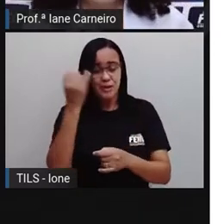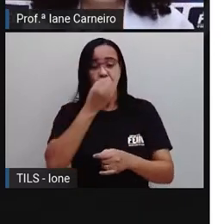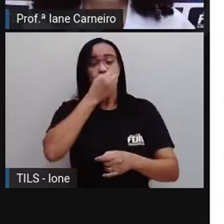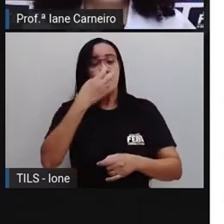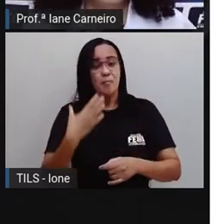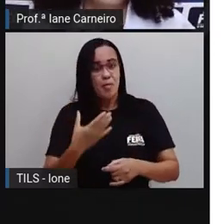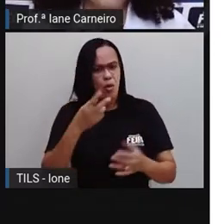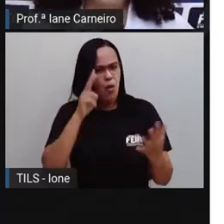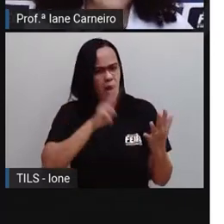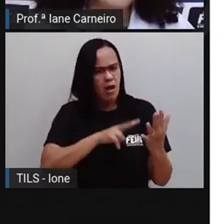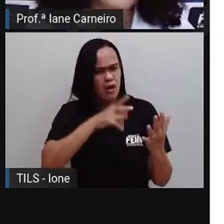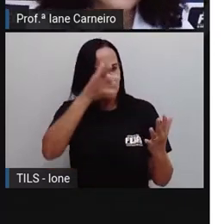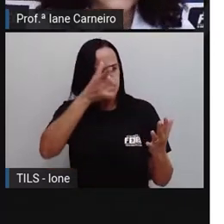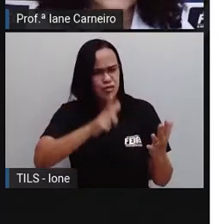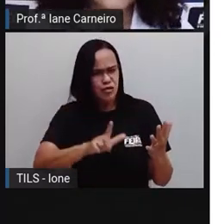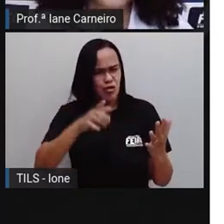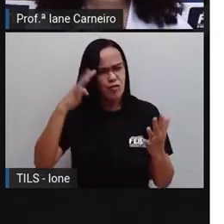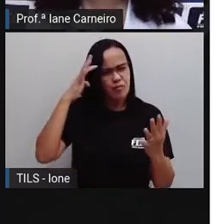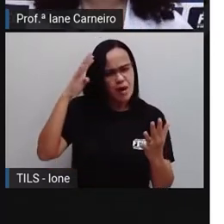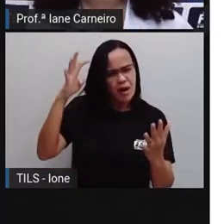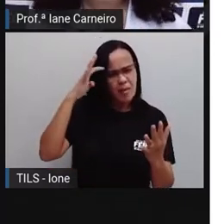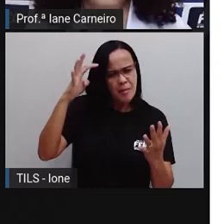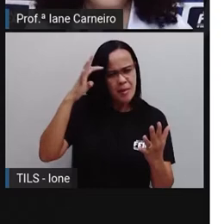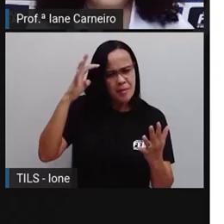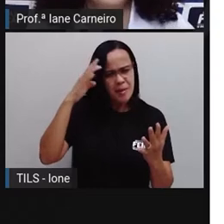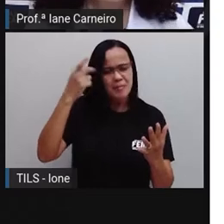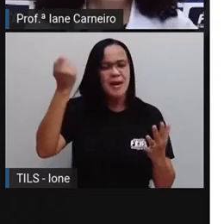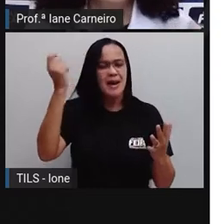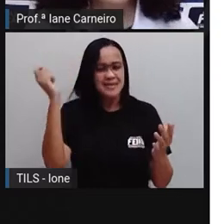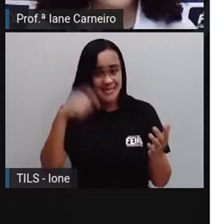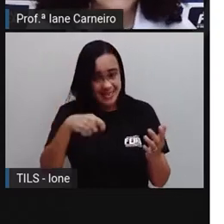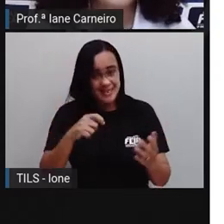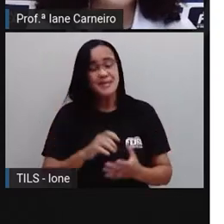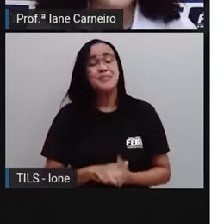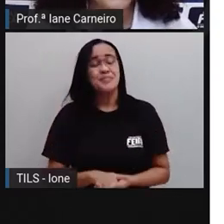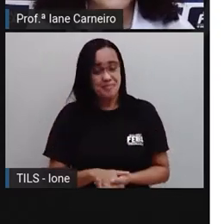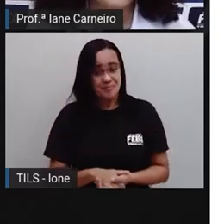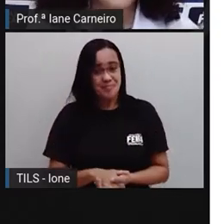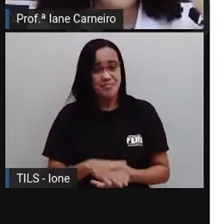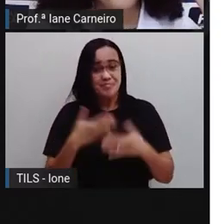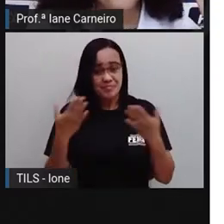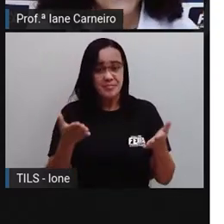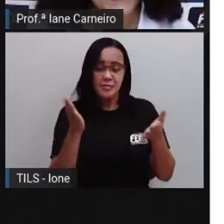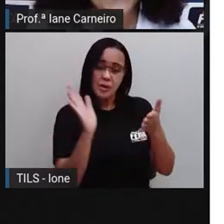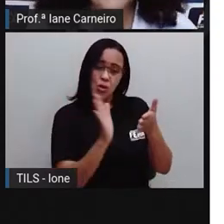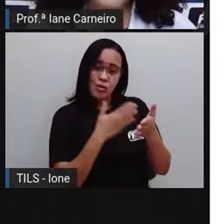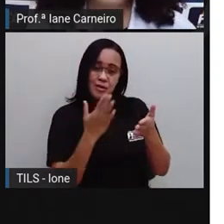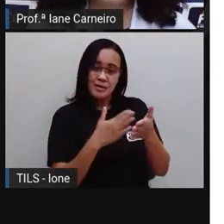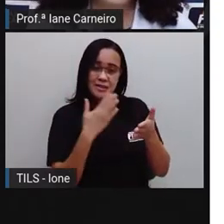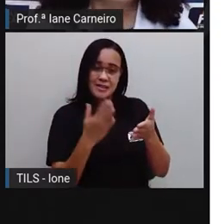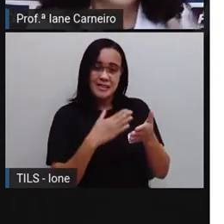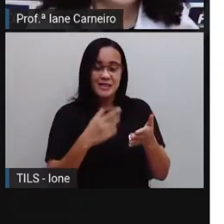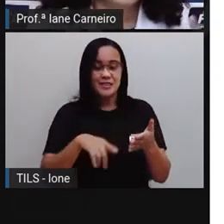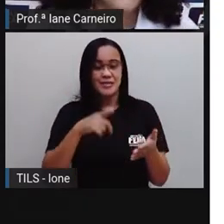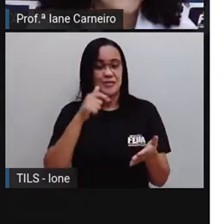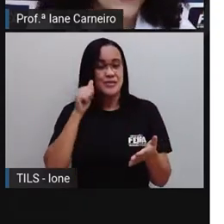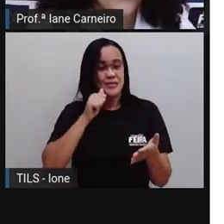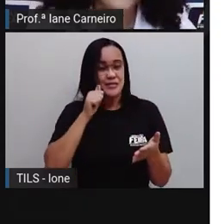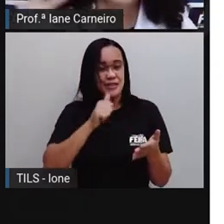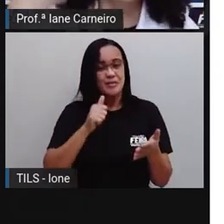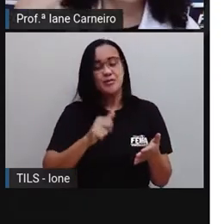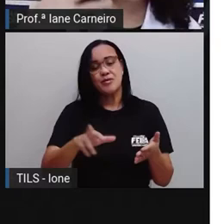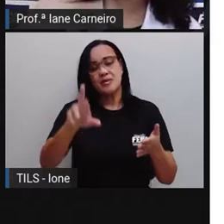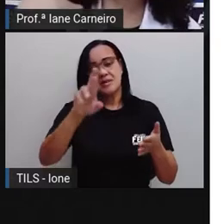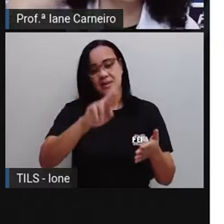lecionou ó a página 12 do livro de Ruth Rocha que fala sobre a letra p não é o som da letra